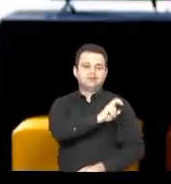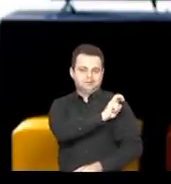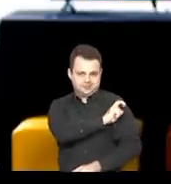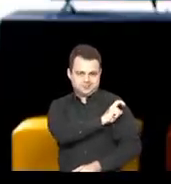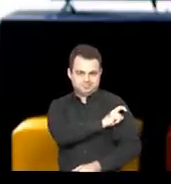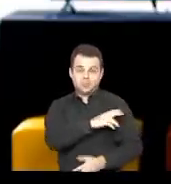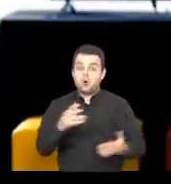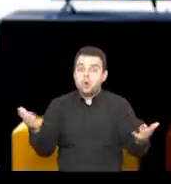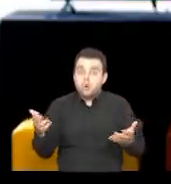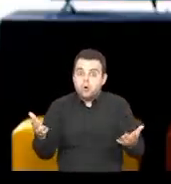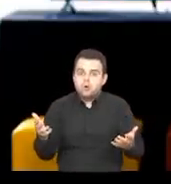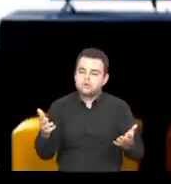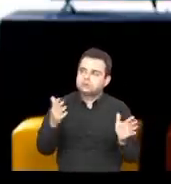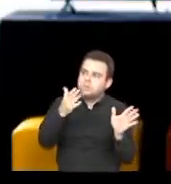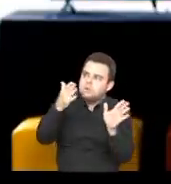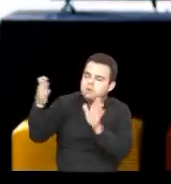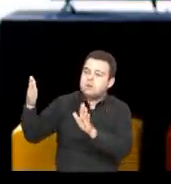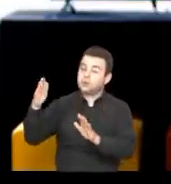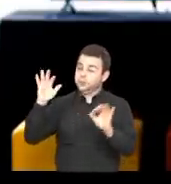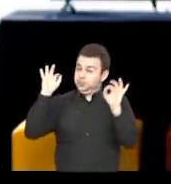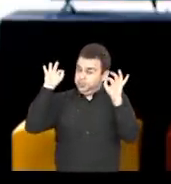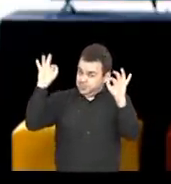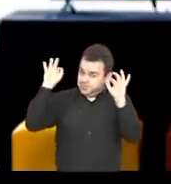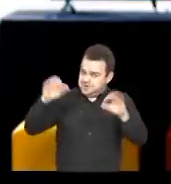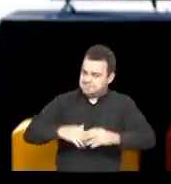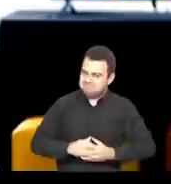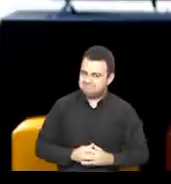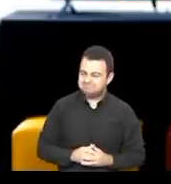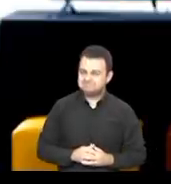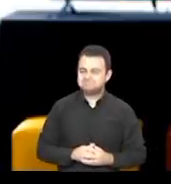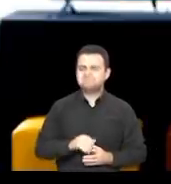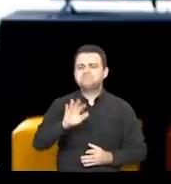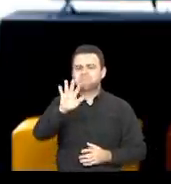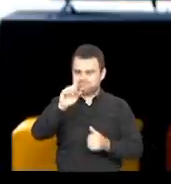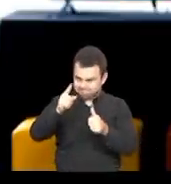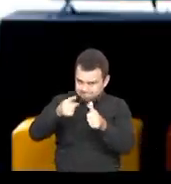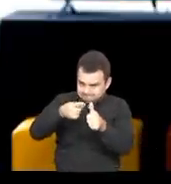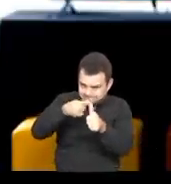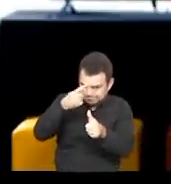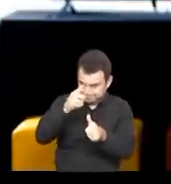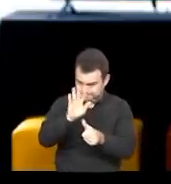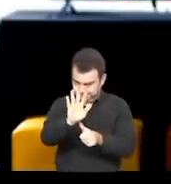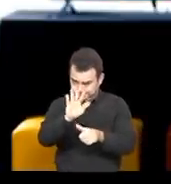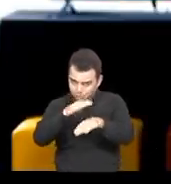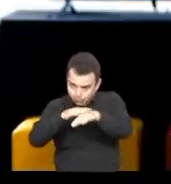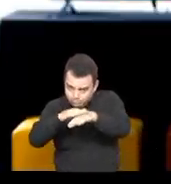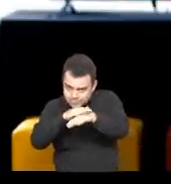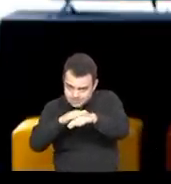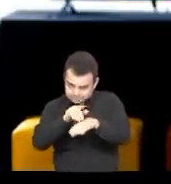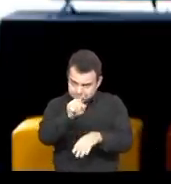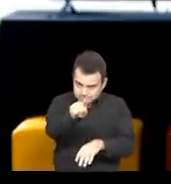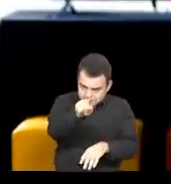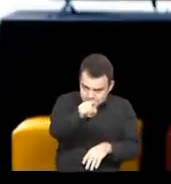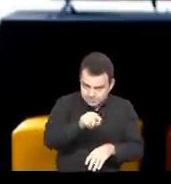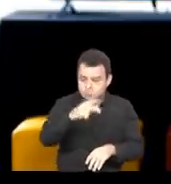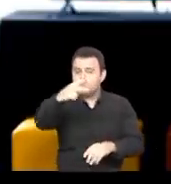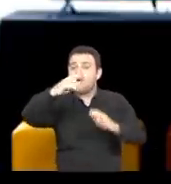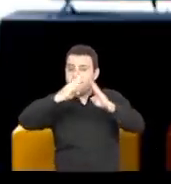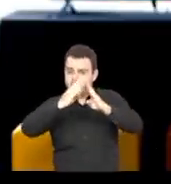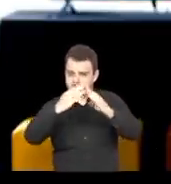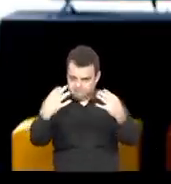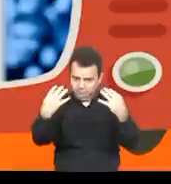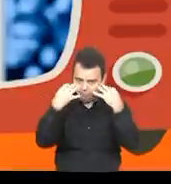de hoje está incrível. Mas antes, quero conversar um pouquinho com você aí de